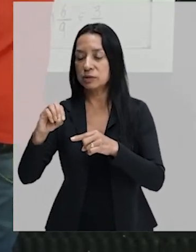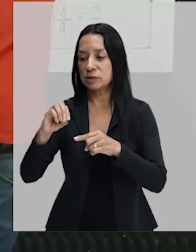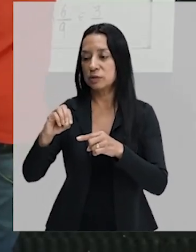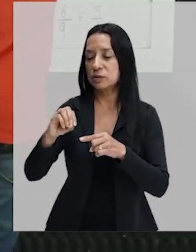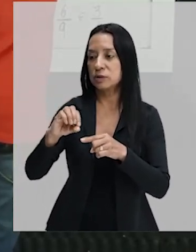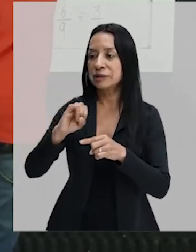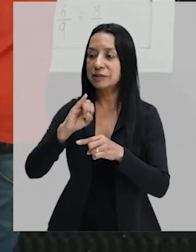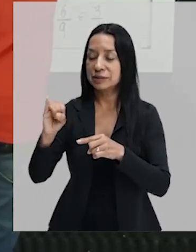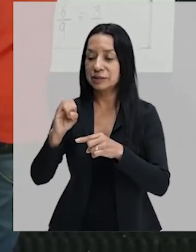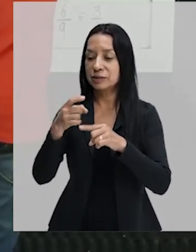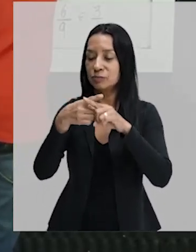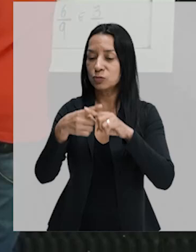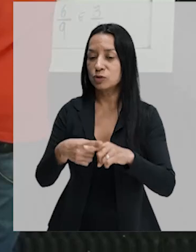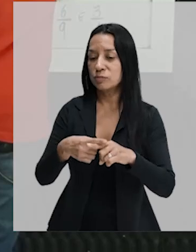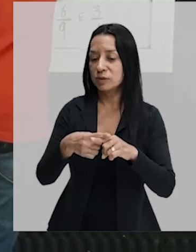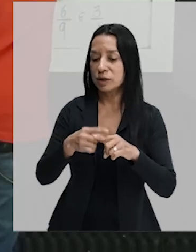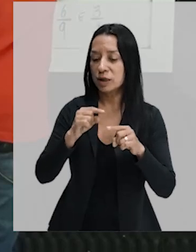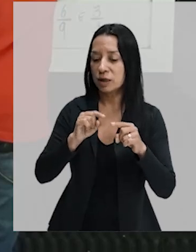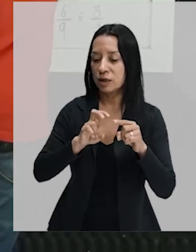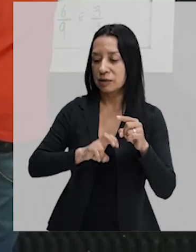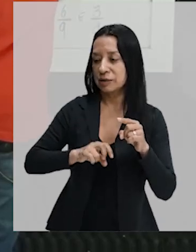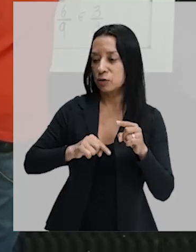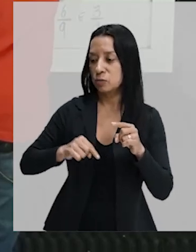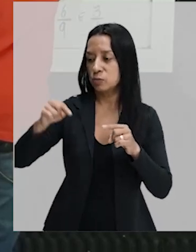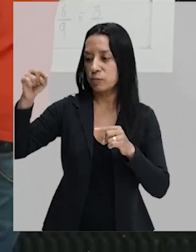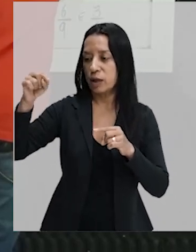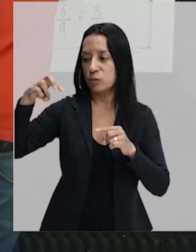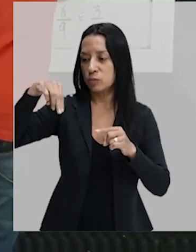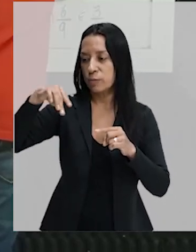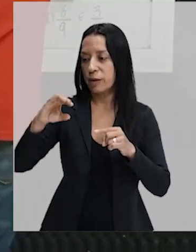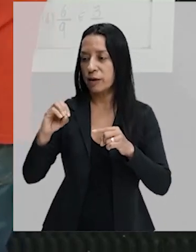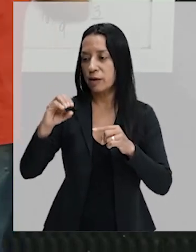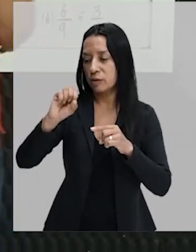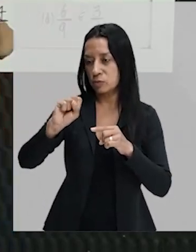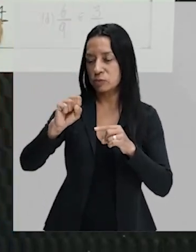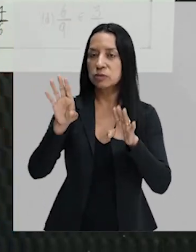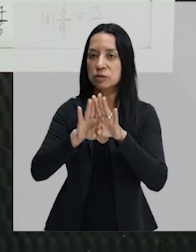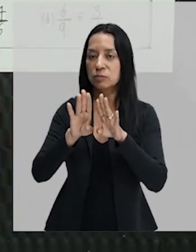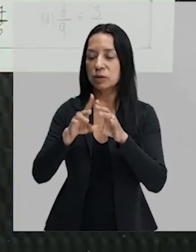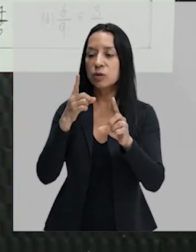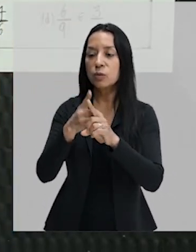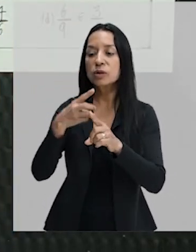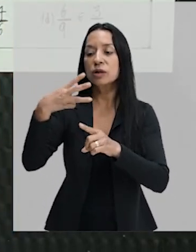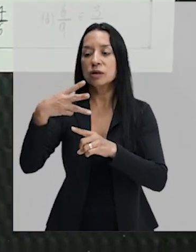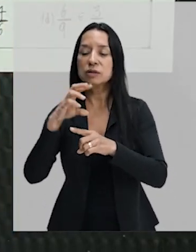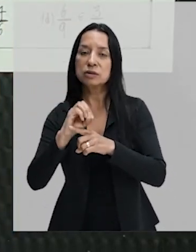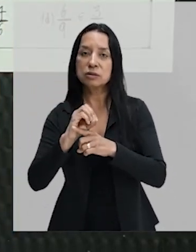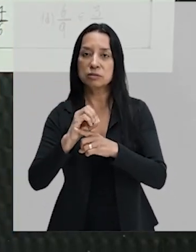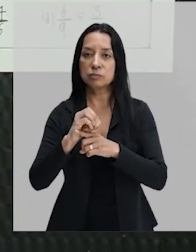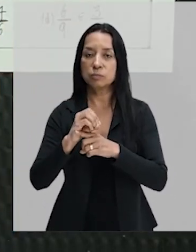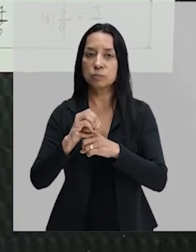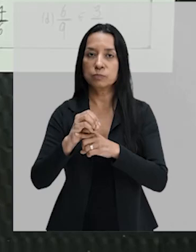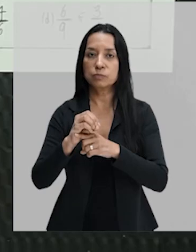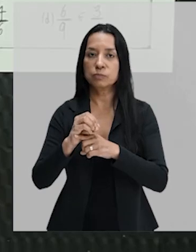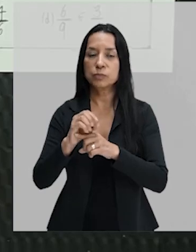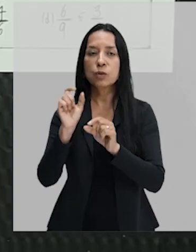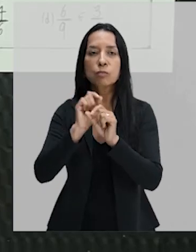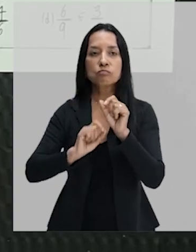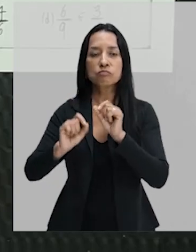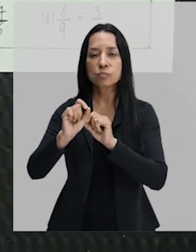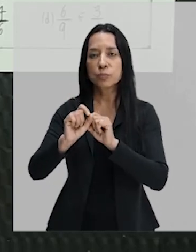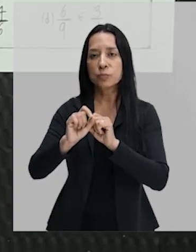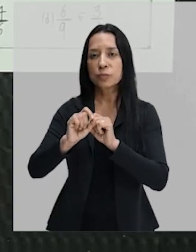5 vezes 6, você vai encontrar 30 também. Olha que interessante. Né? Veja que